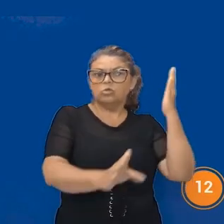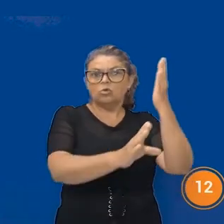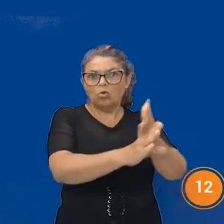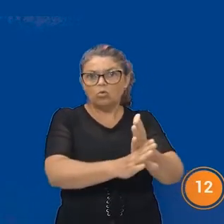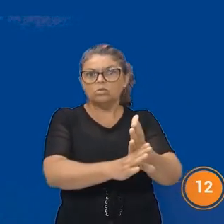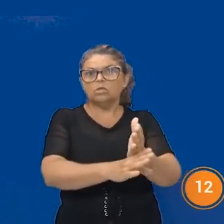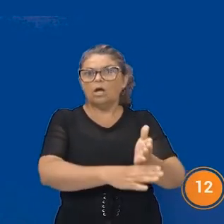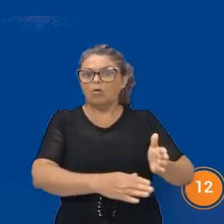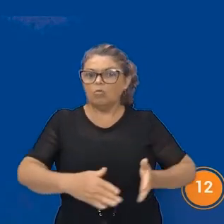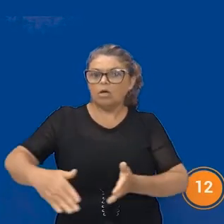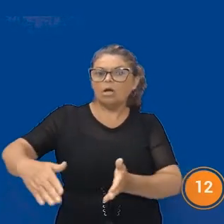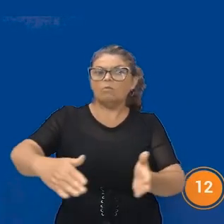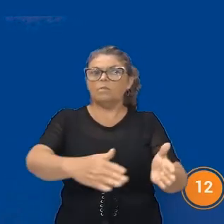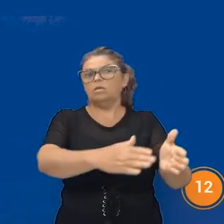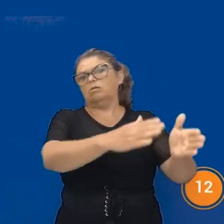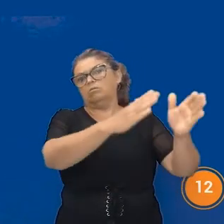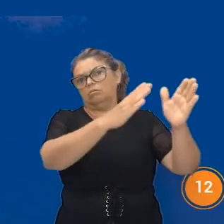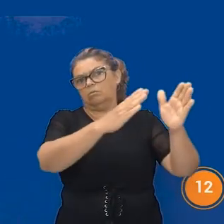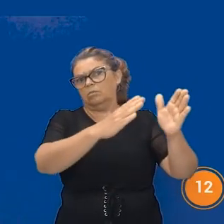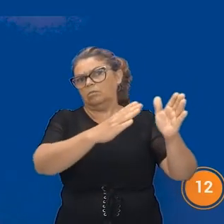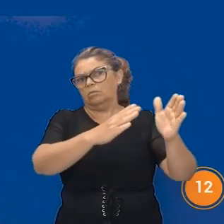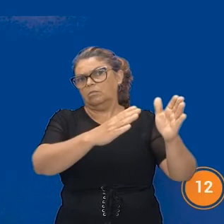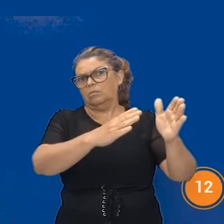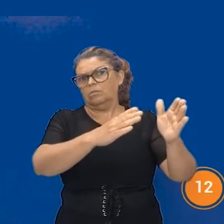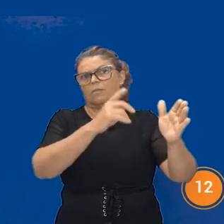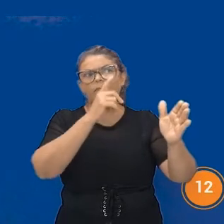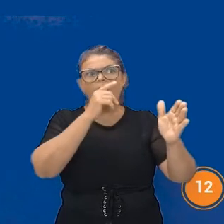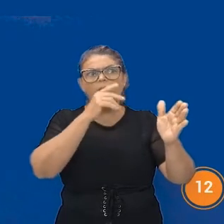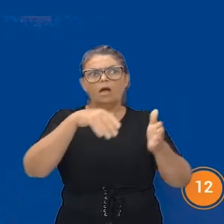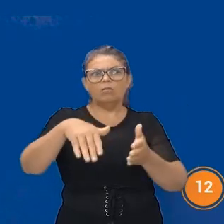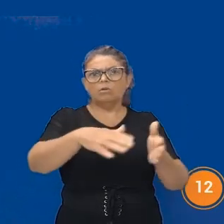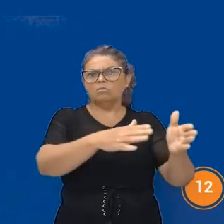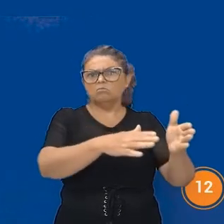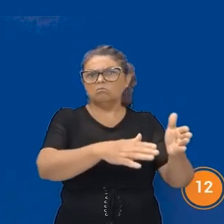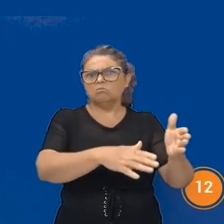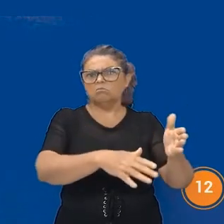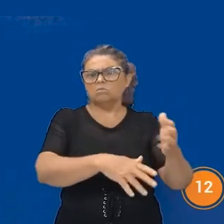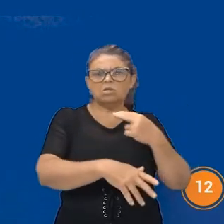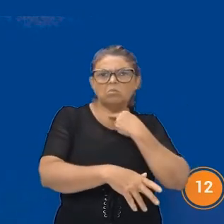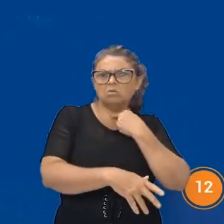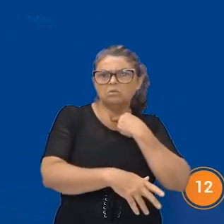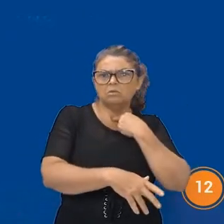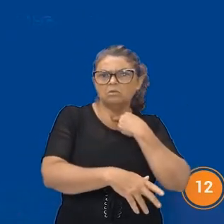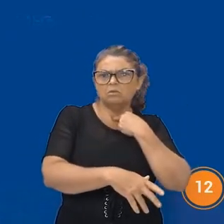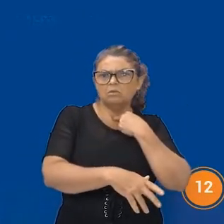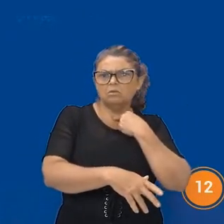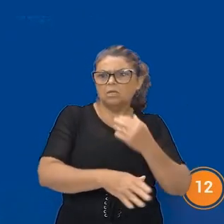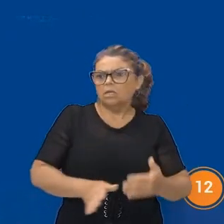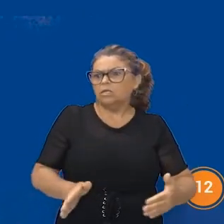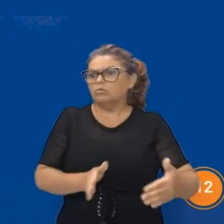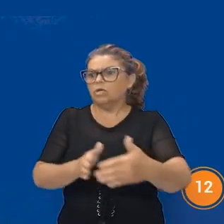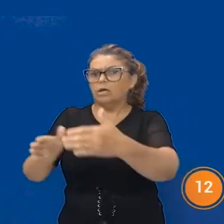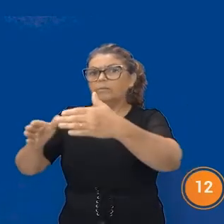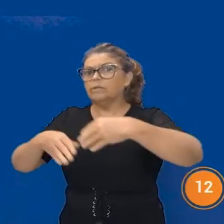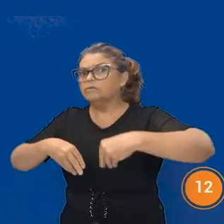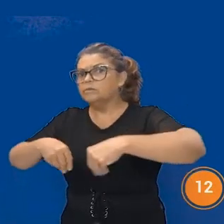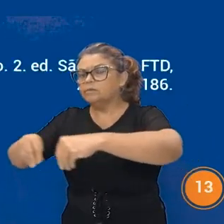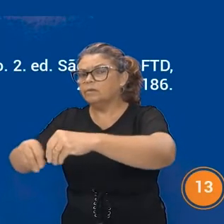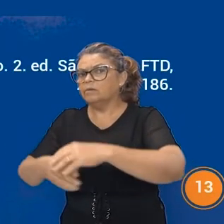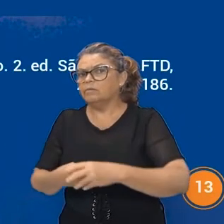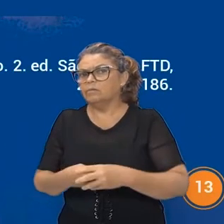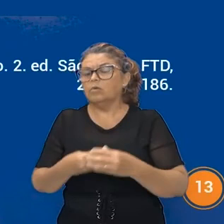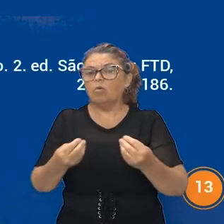Oriente, mano. E se não pode ser por terra, a gente não pode entrar no mar Mediterrâneo, a gente vai achar. Tá?